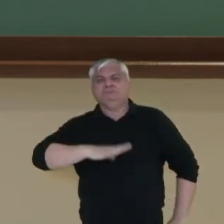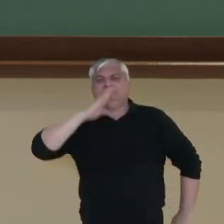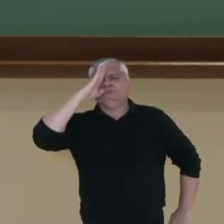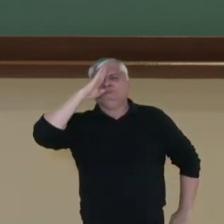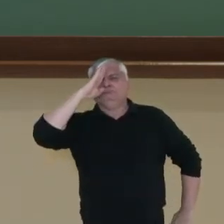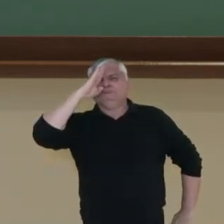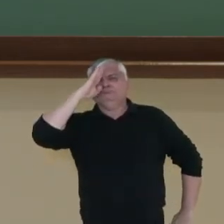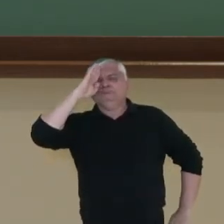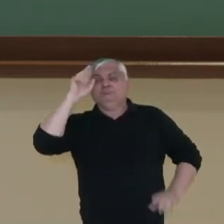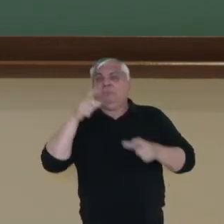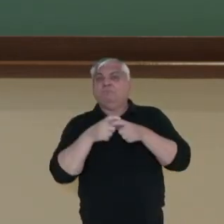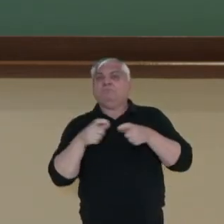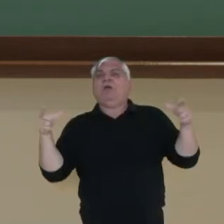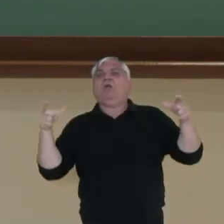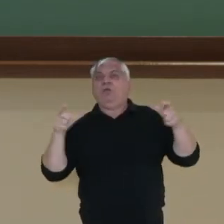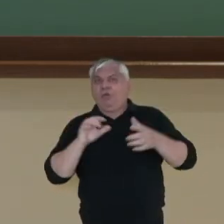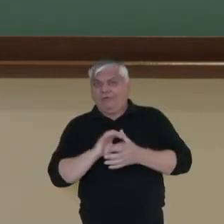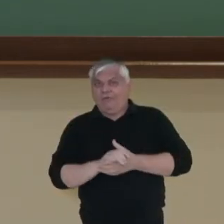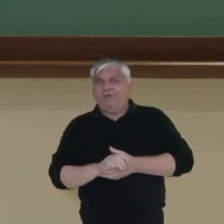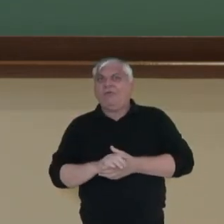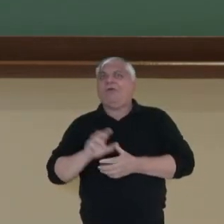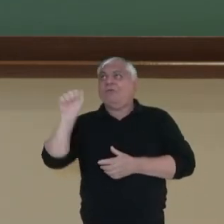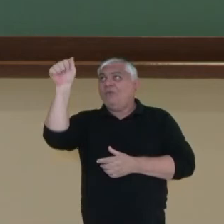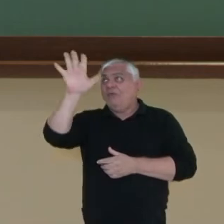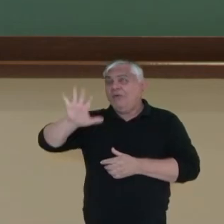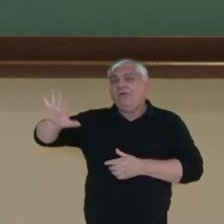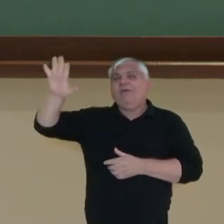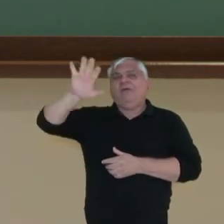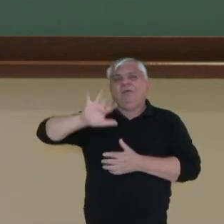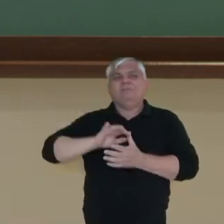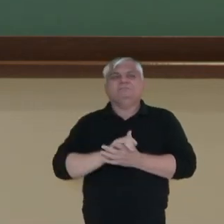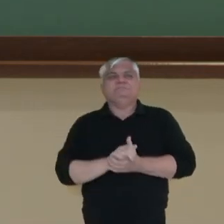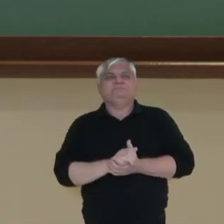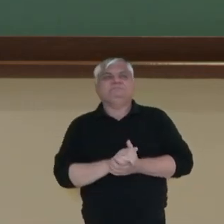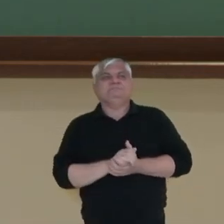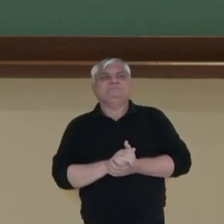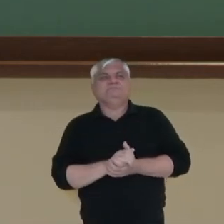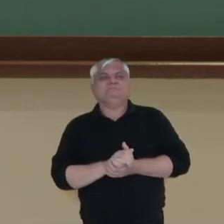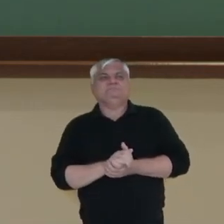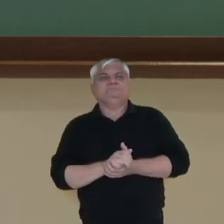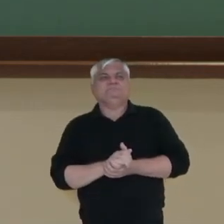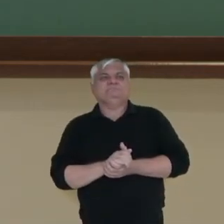maior exército dos países islâmicos.